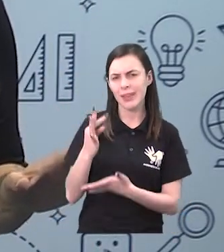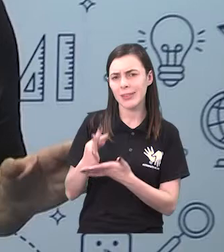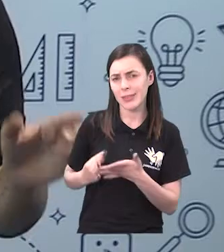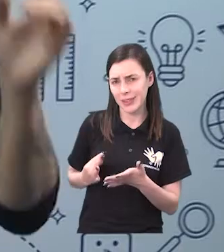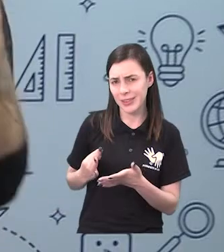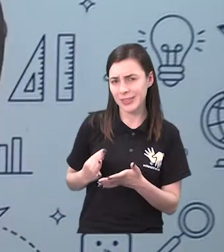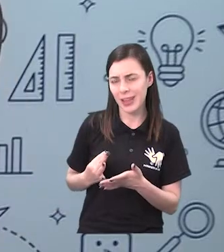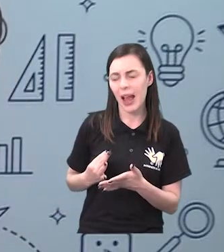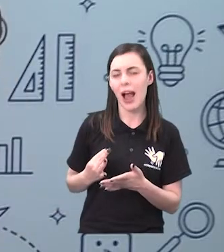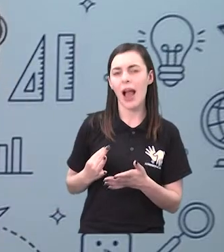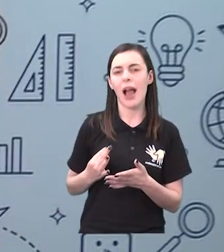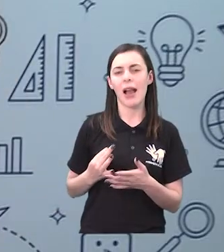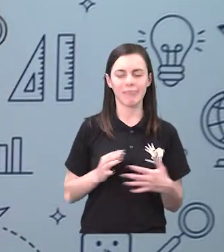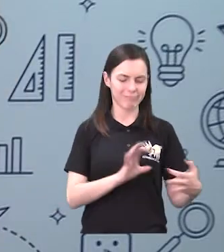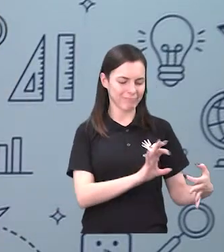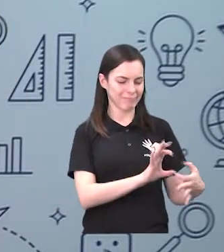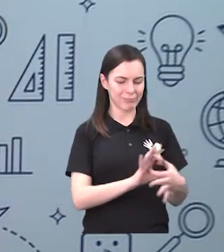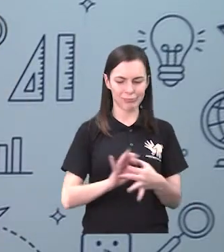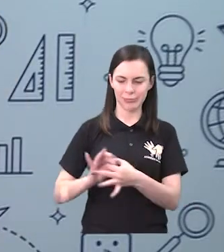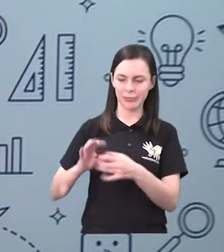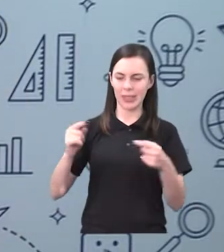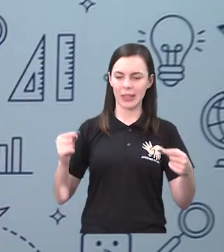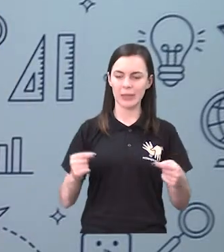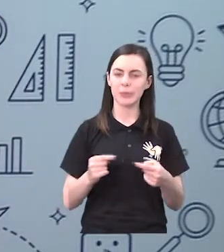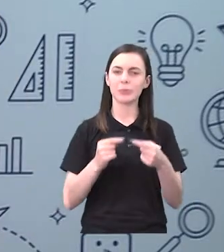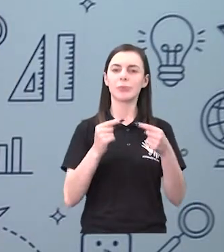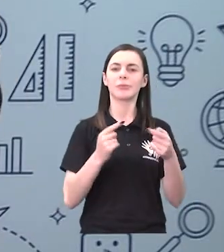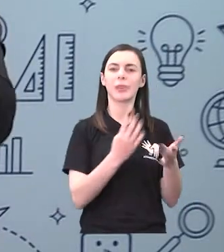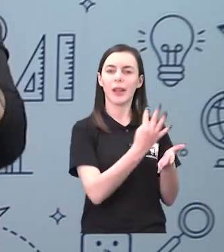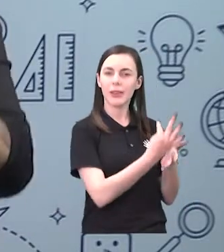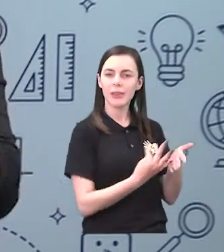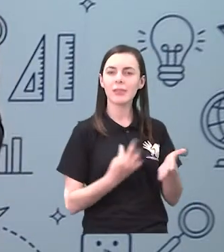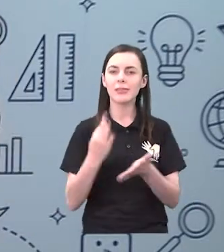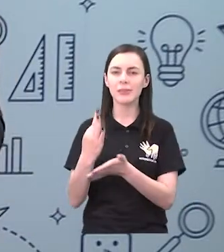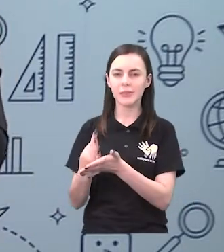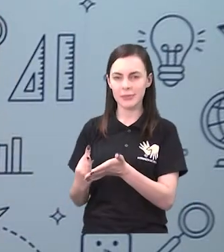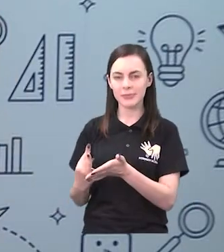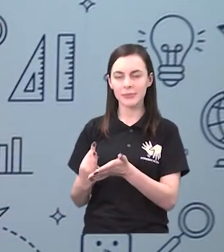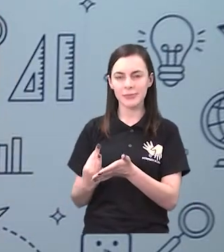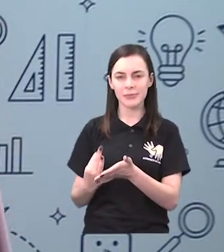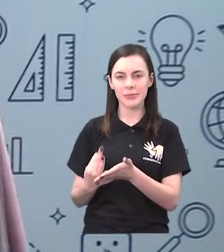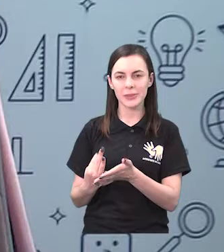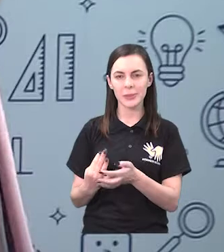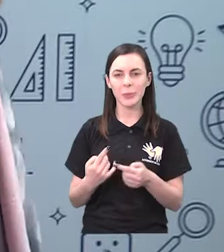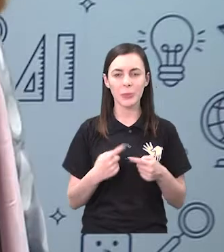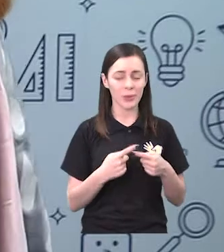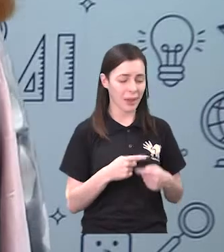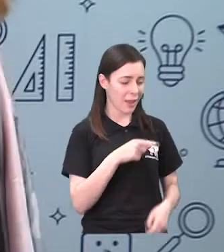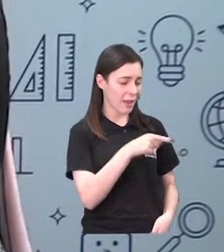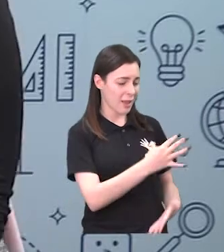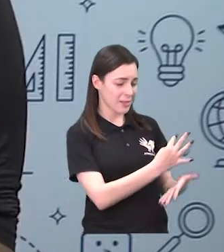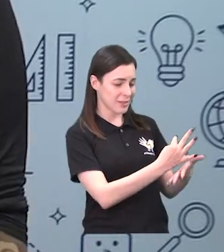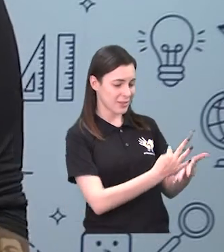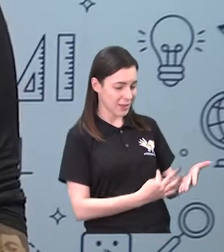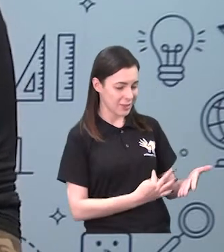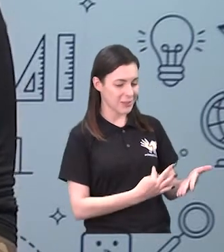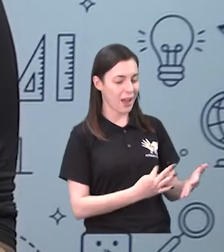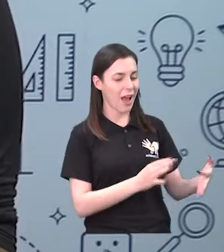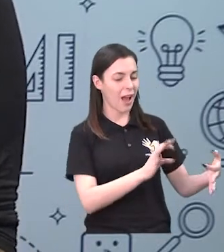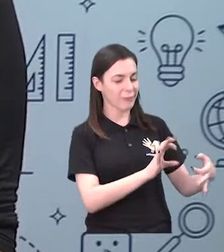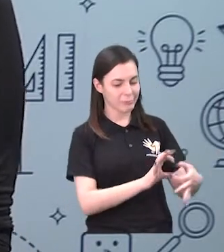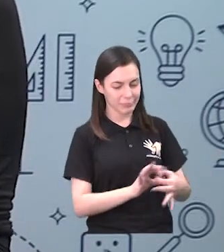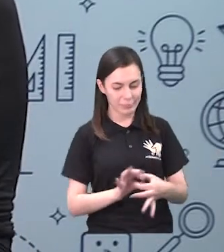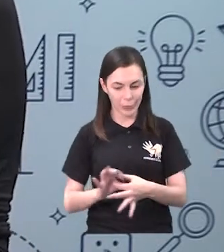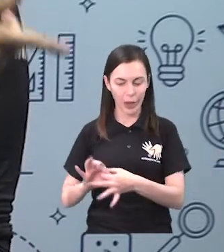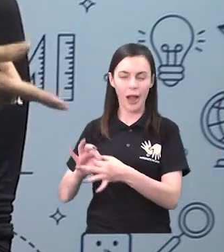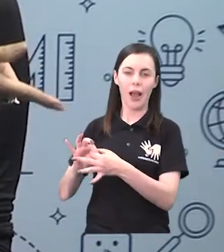de outro texto você acabou de fazer uma conexão bem importante conexão texto texto dizendo que este texto